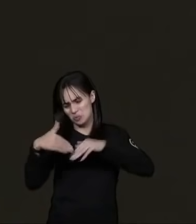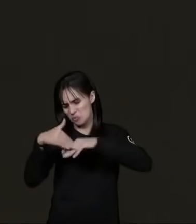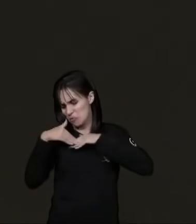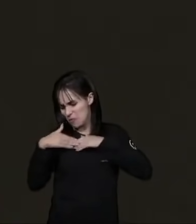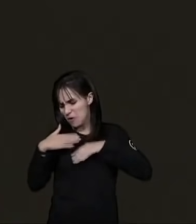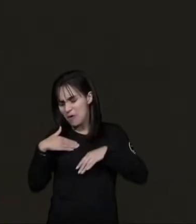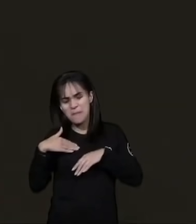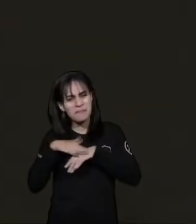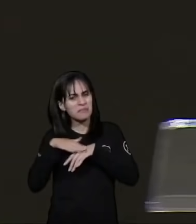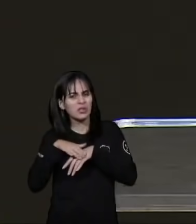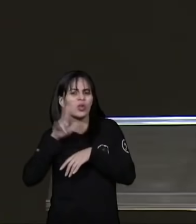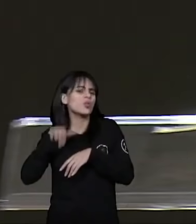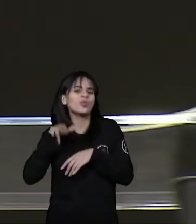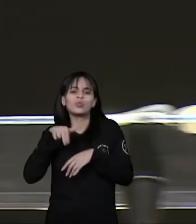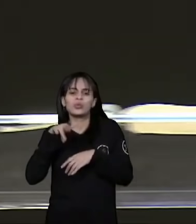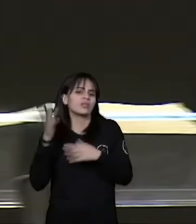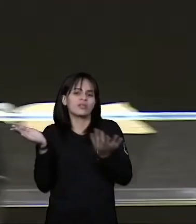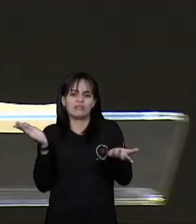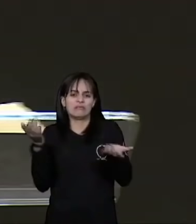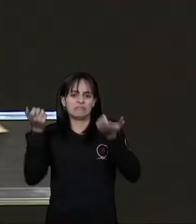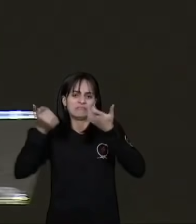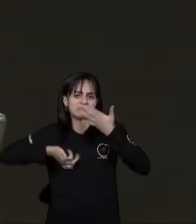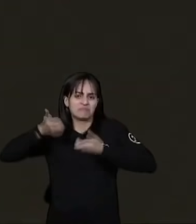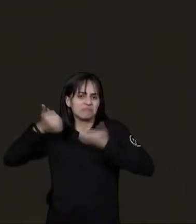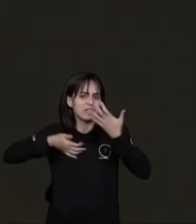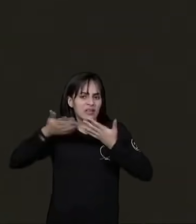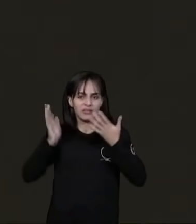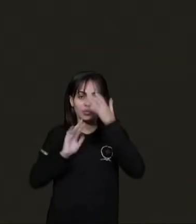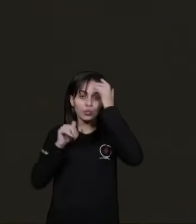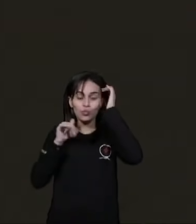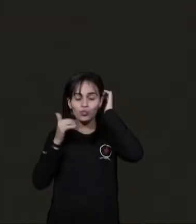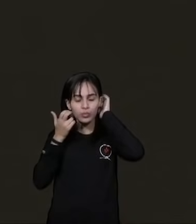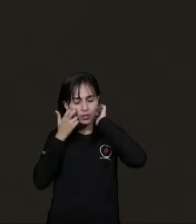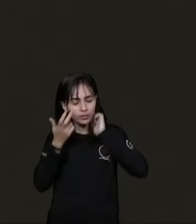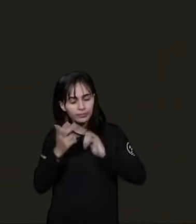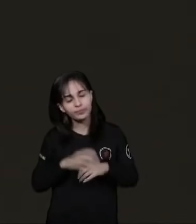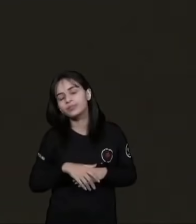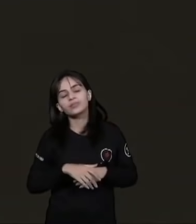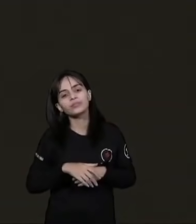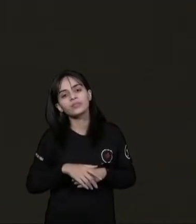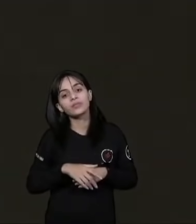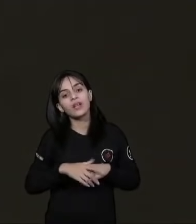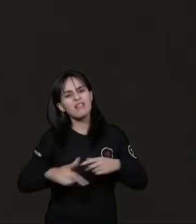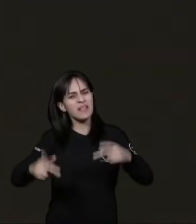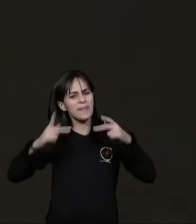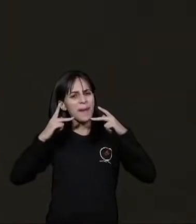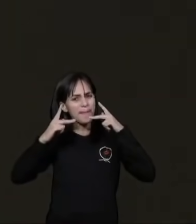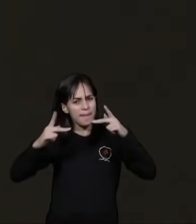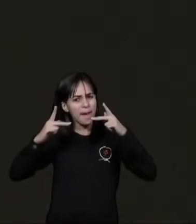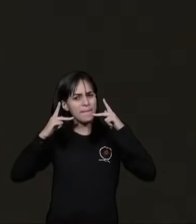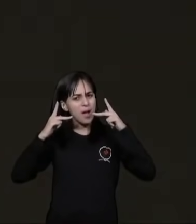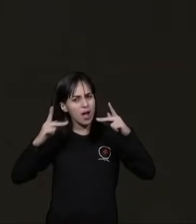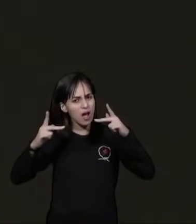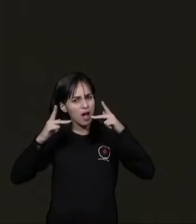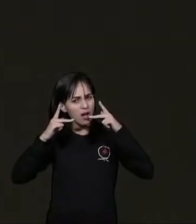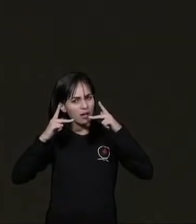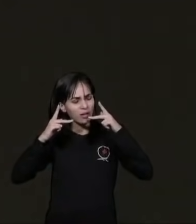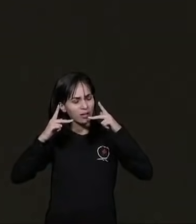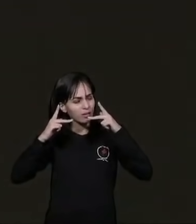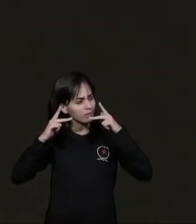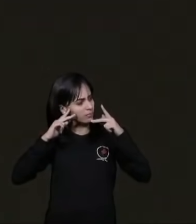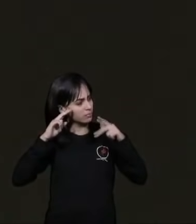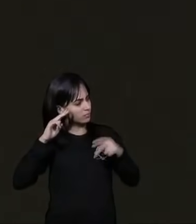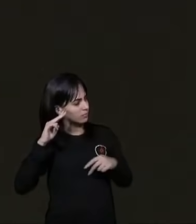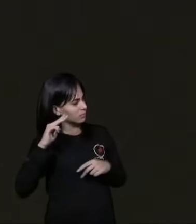conversado assim detalhado com Pastor Geziel no meio da mensagem o pastor Geziel